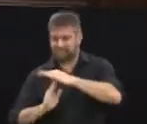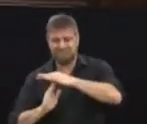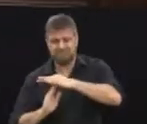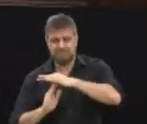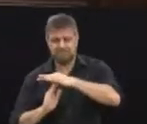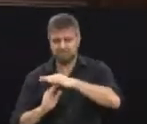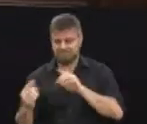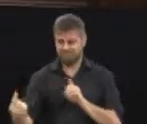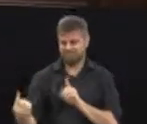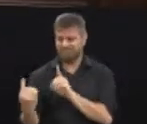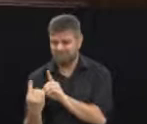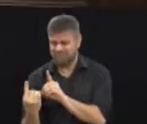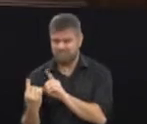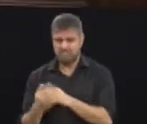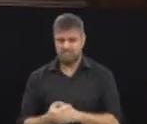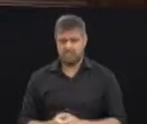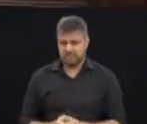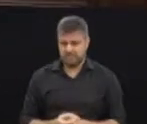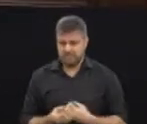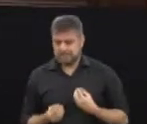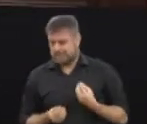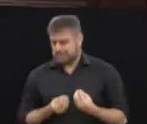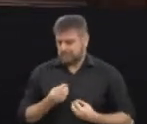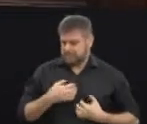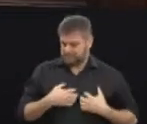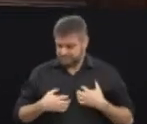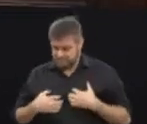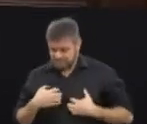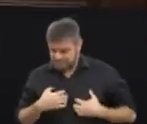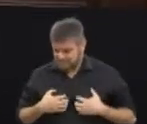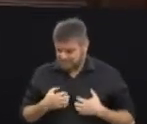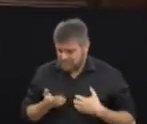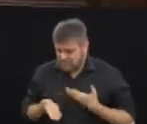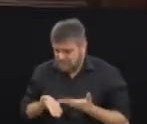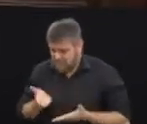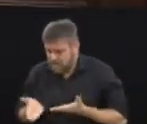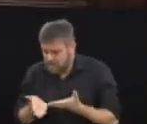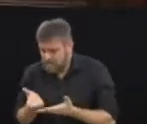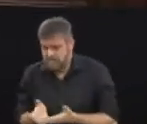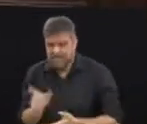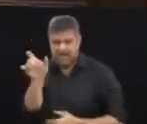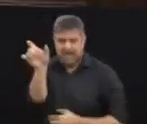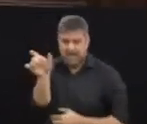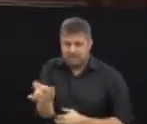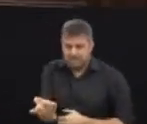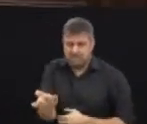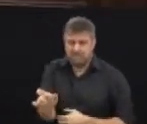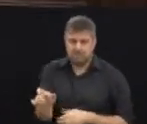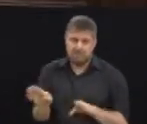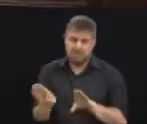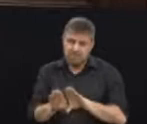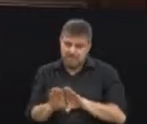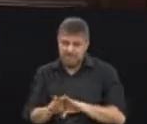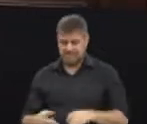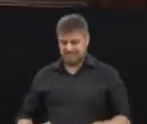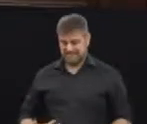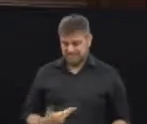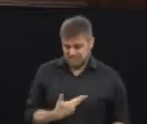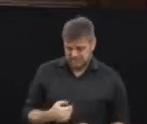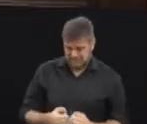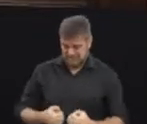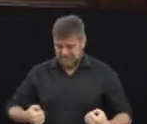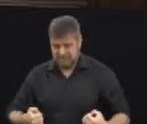situações onde você vai tratar uma pessoa ou clinicamente, ou através de